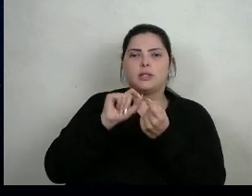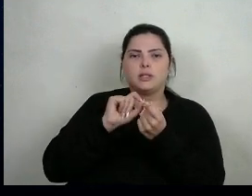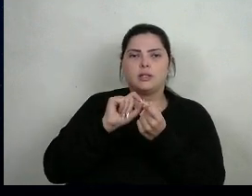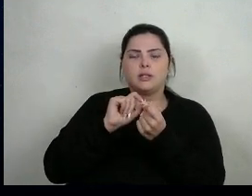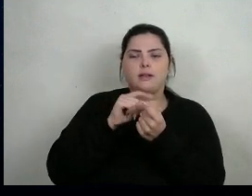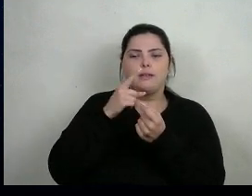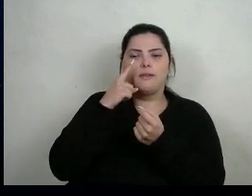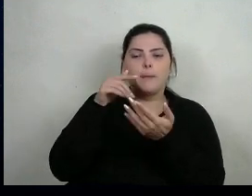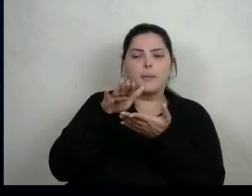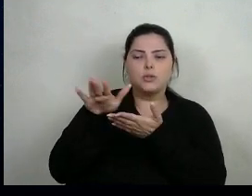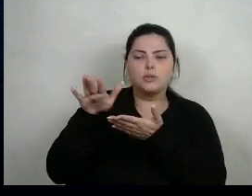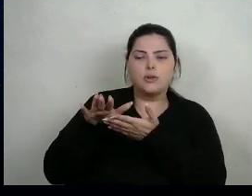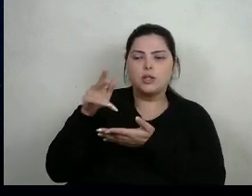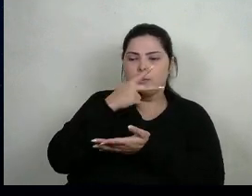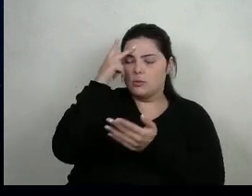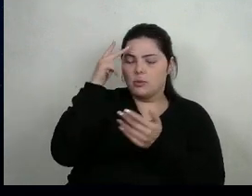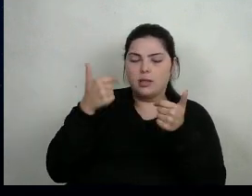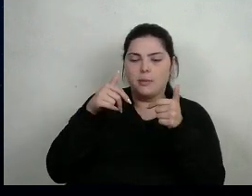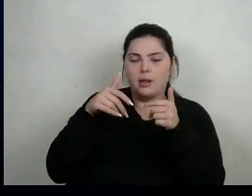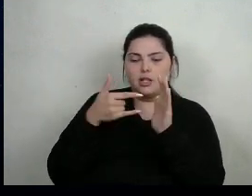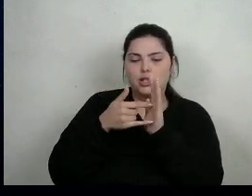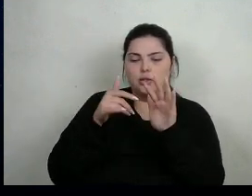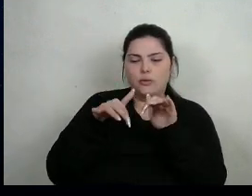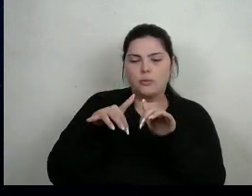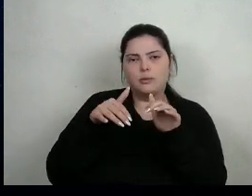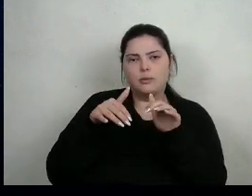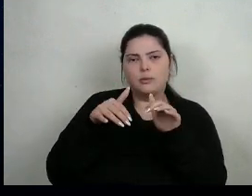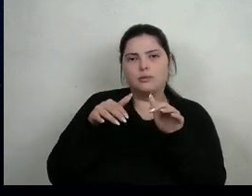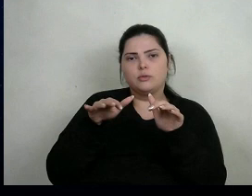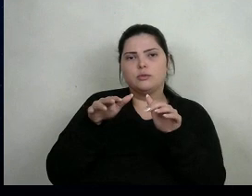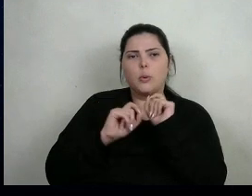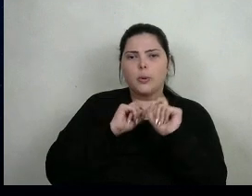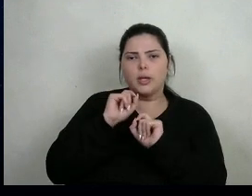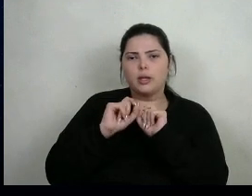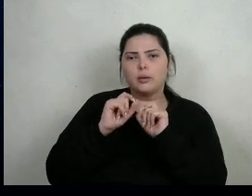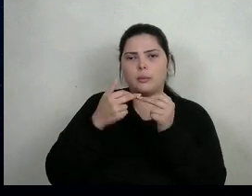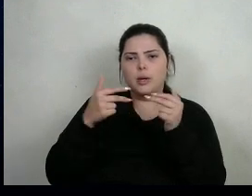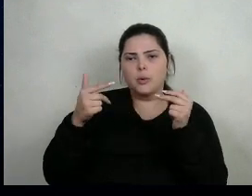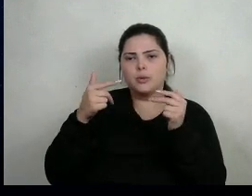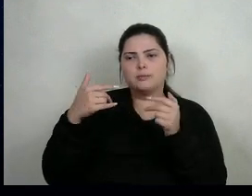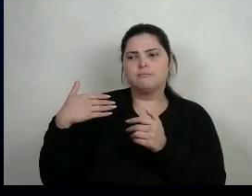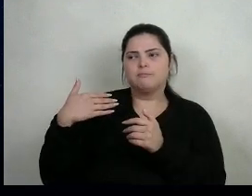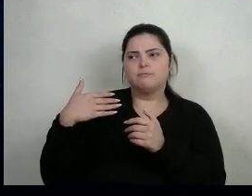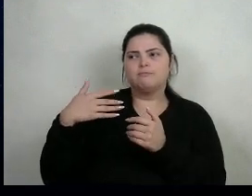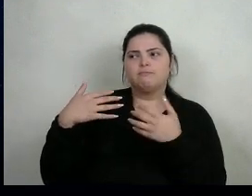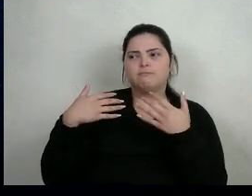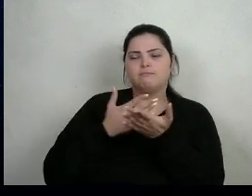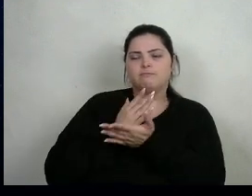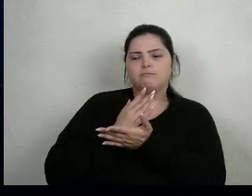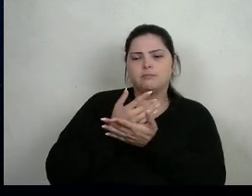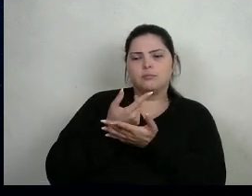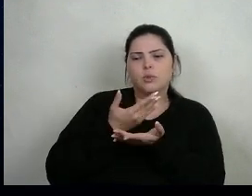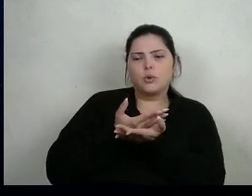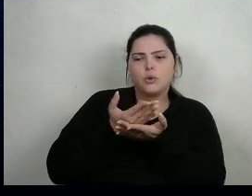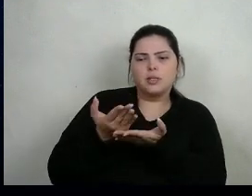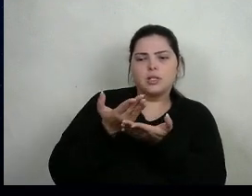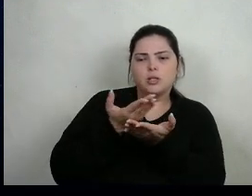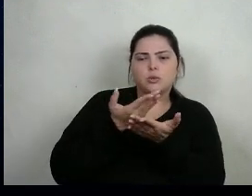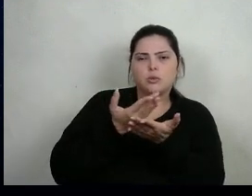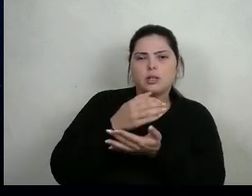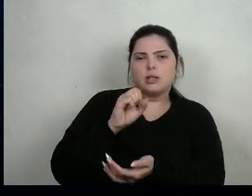pessoas que trabalham com desenvolvimento e eu queria chamar atenção de vocês para algo que me chamou muita atenção quando eu comecei a estudar o